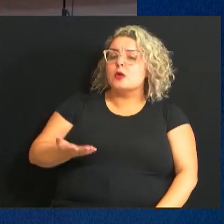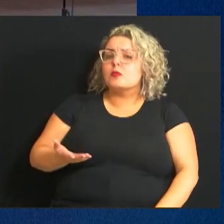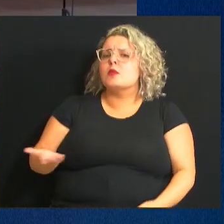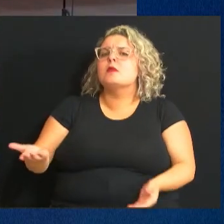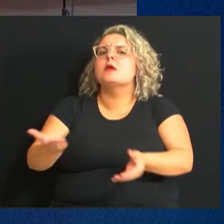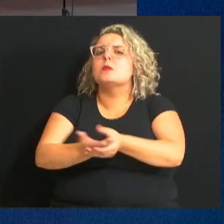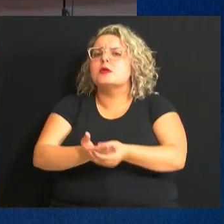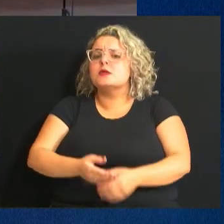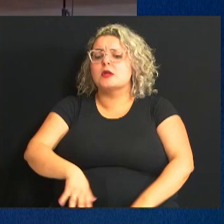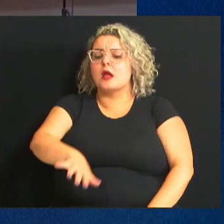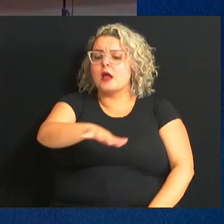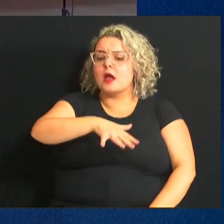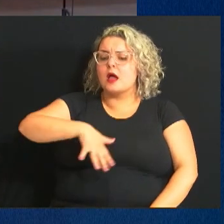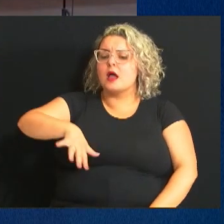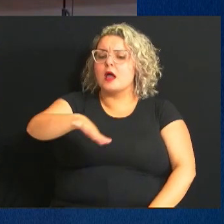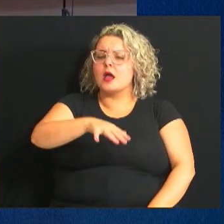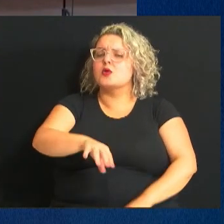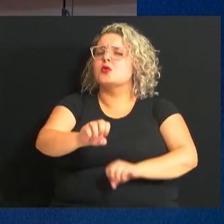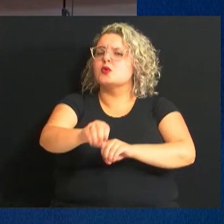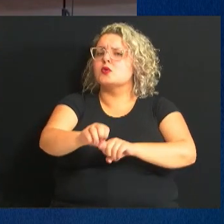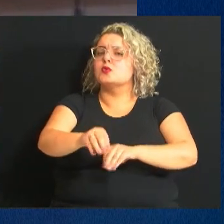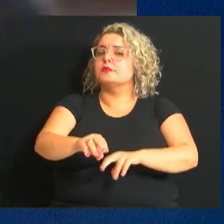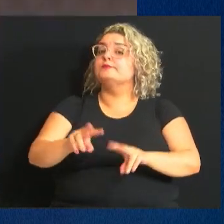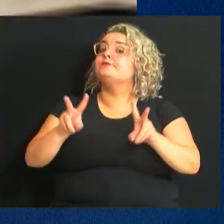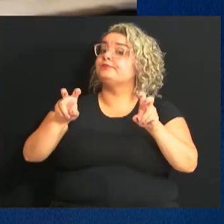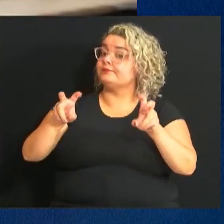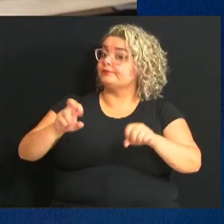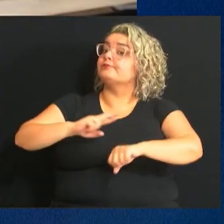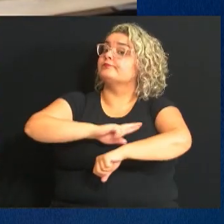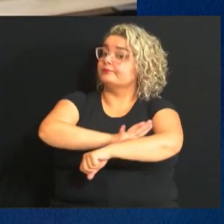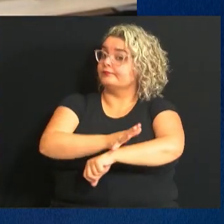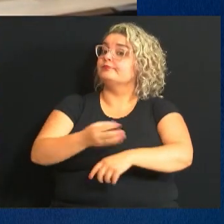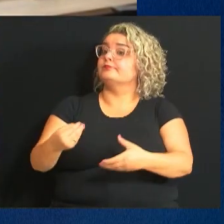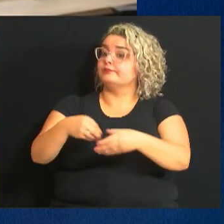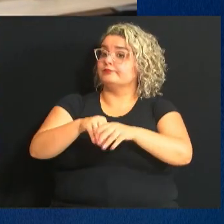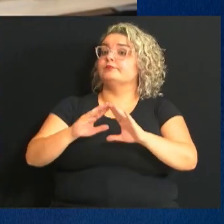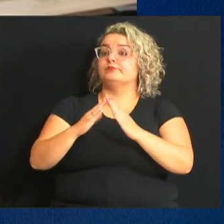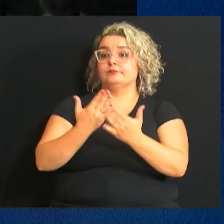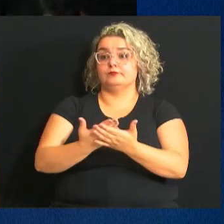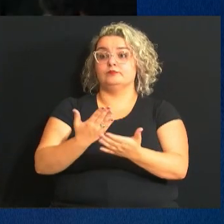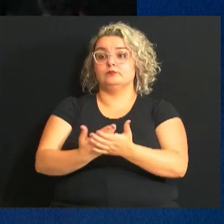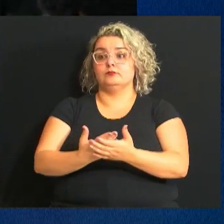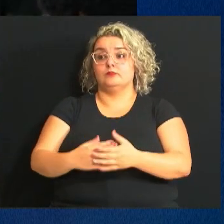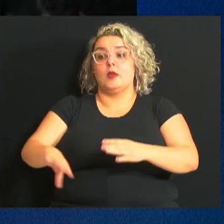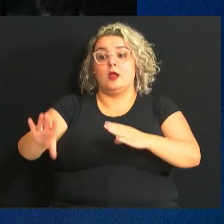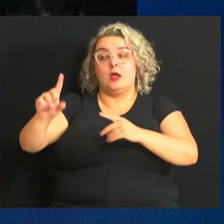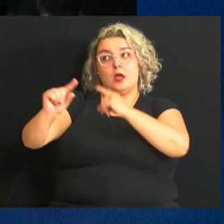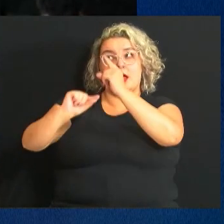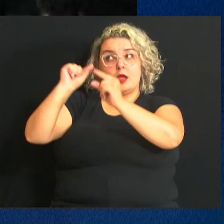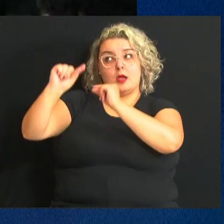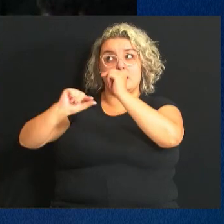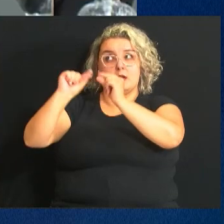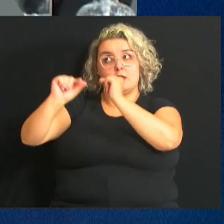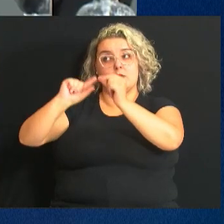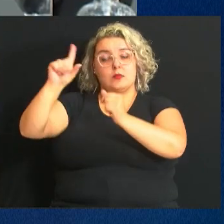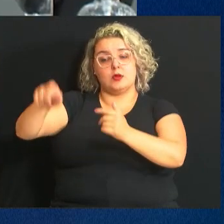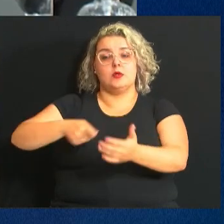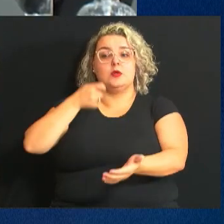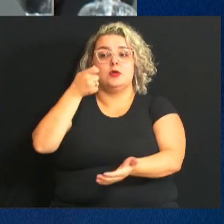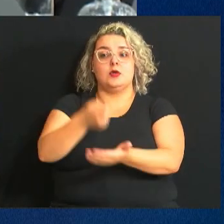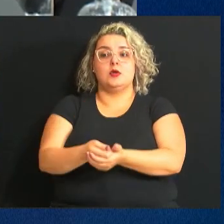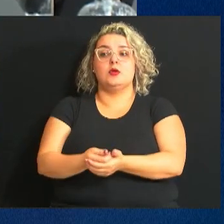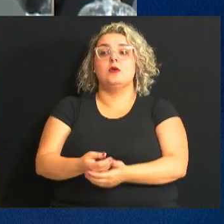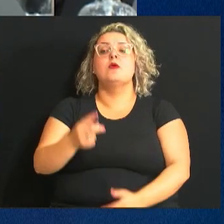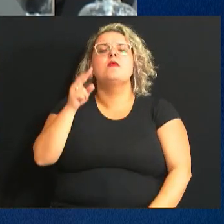Educação sobre casos de racismo nas escolas. Emendas impositivas. Confira as verbas destinadas